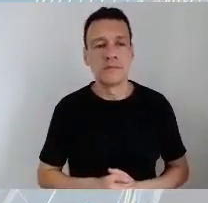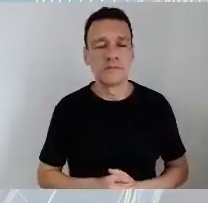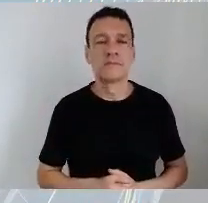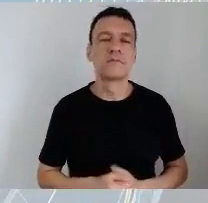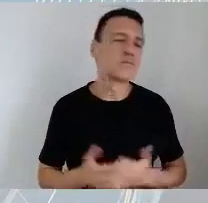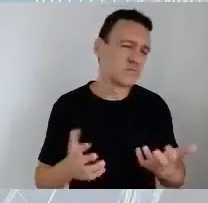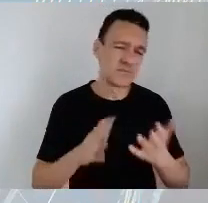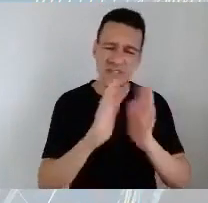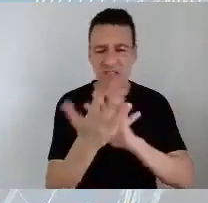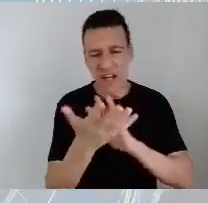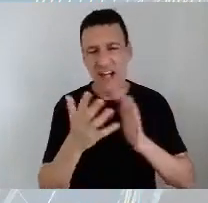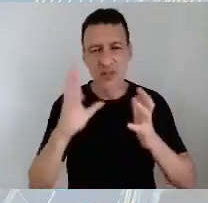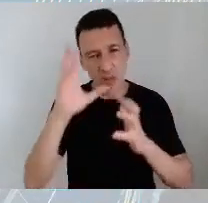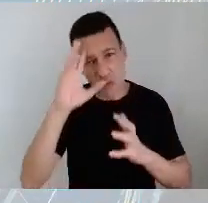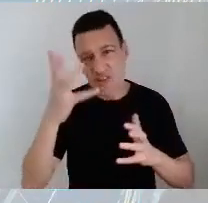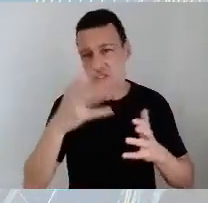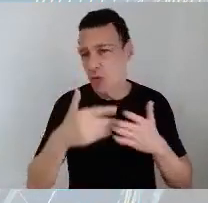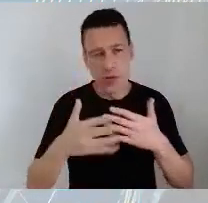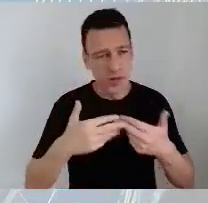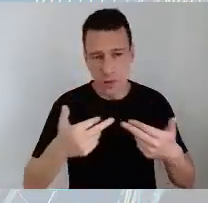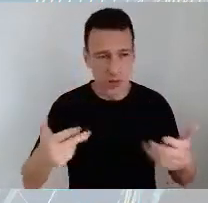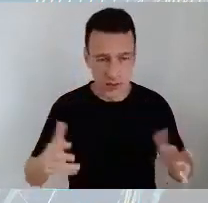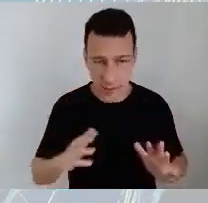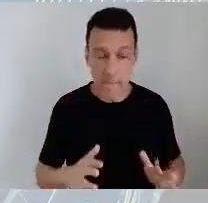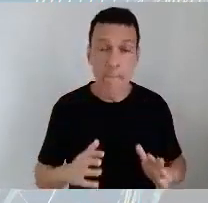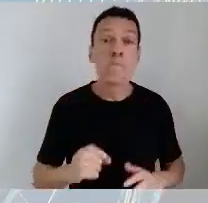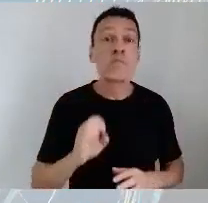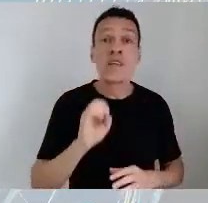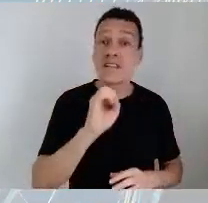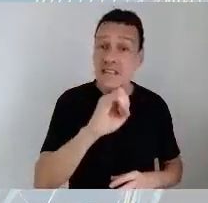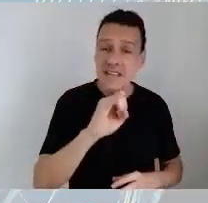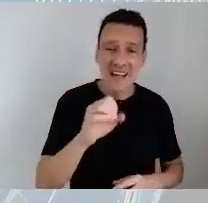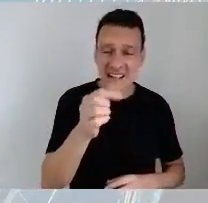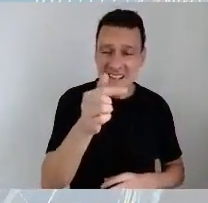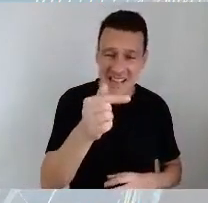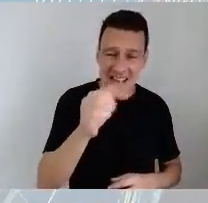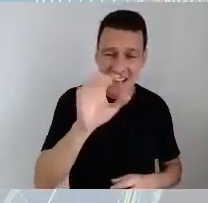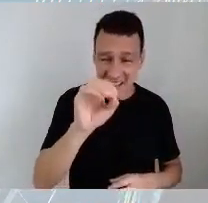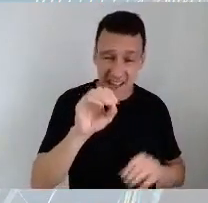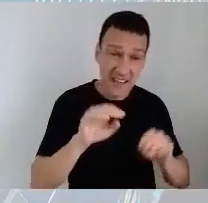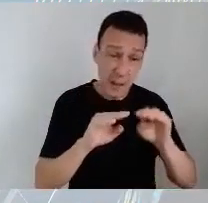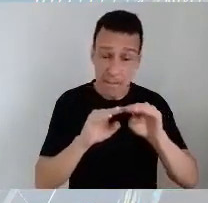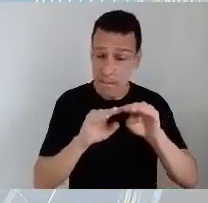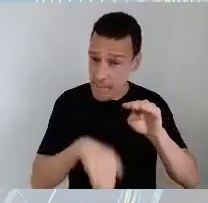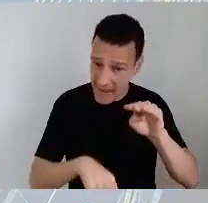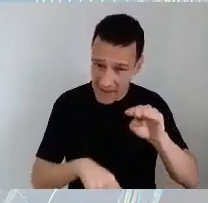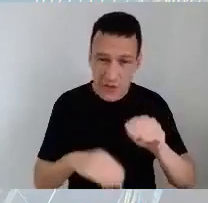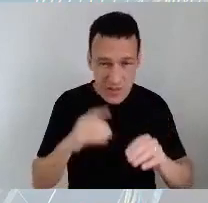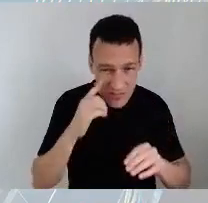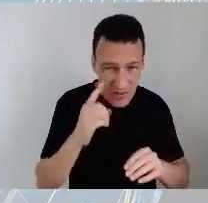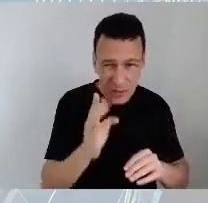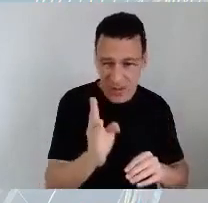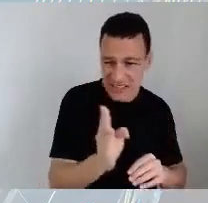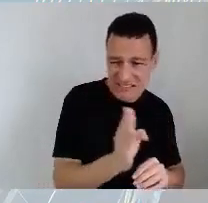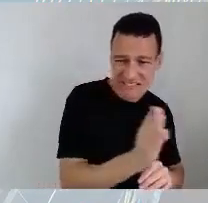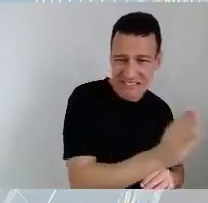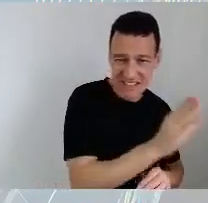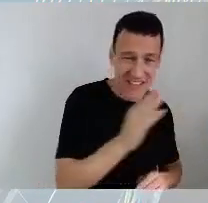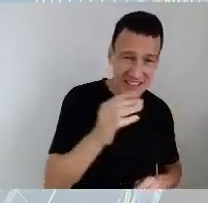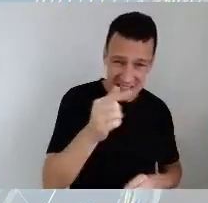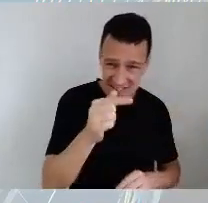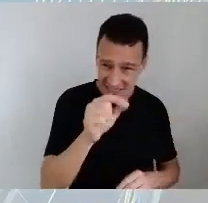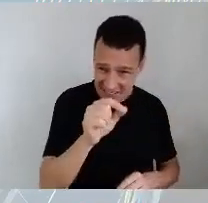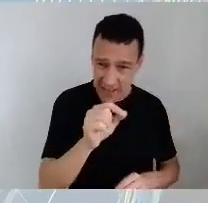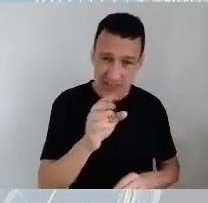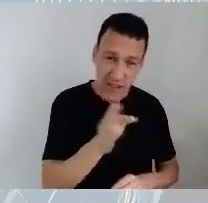né? Caso esse resultado seja menor que 70 ali, né, como a gente vê na escala, que o SUS ele corresponde à métrica do